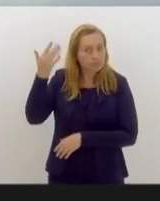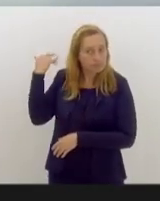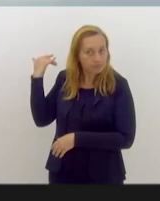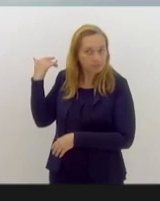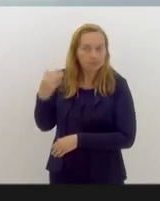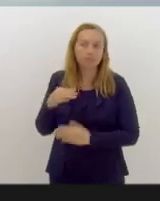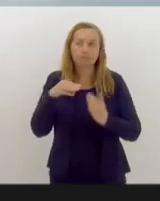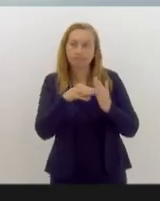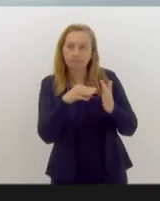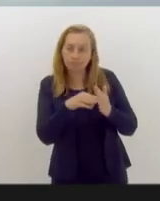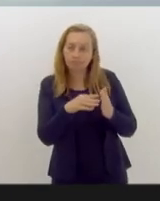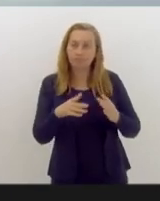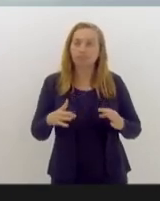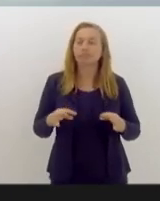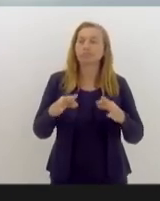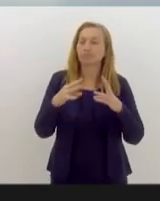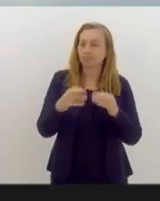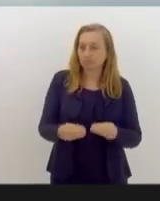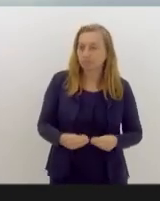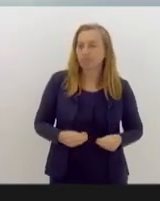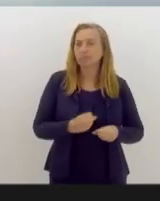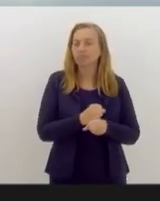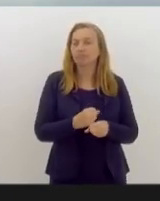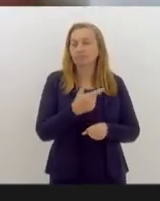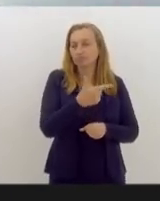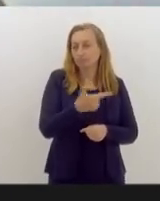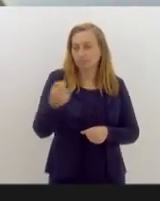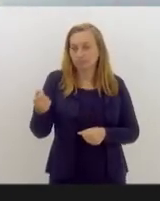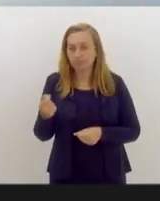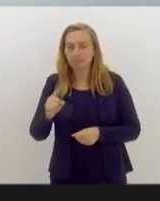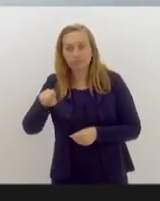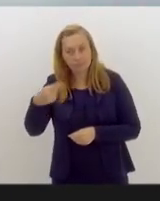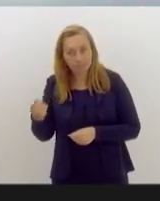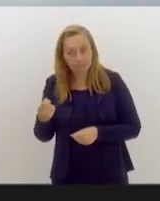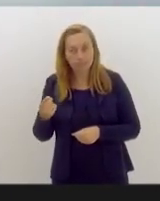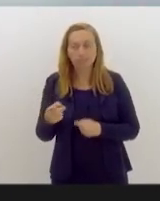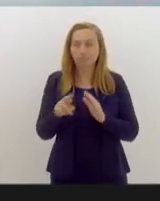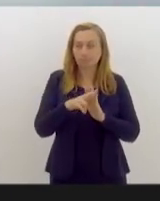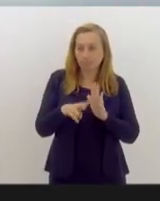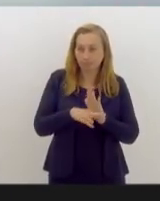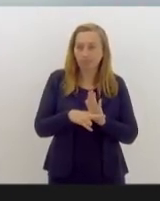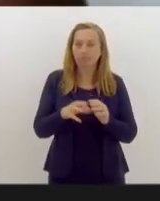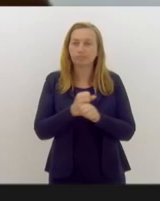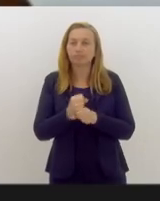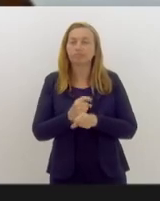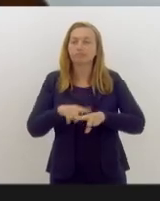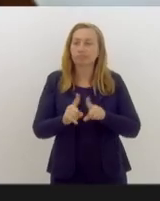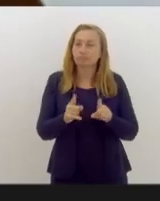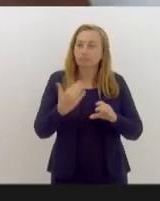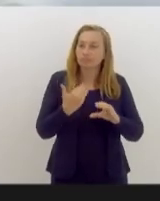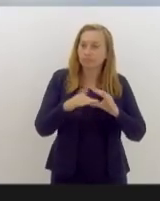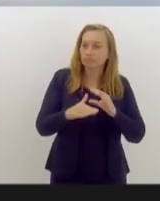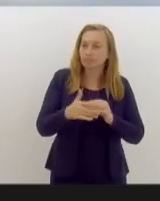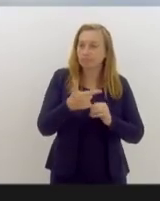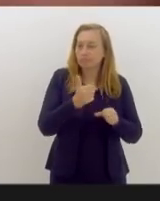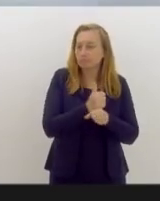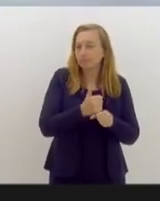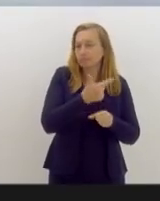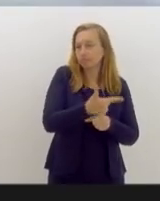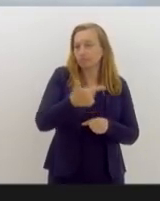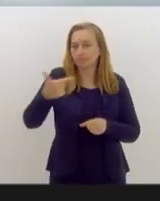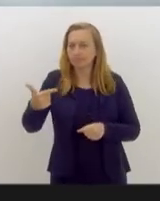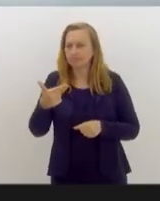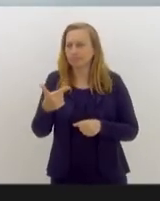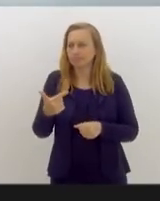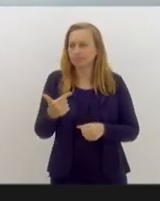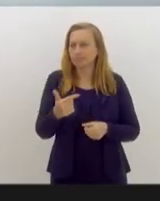uma meta com um concurso público em 2020 e outras metas ainda nesse ano, né? Mas enviar em 2022 sem